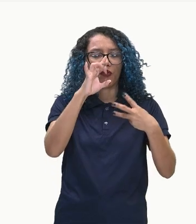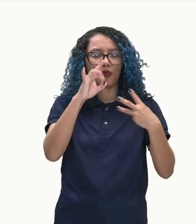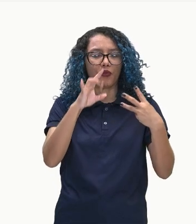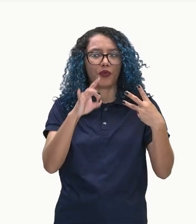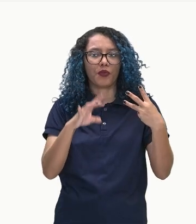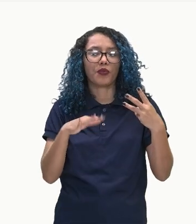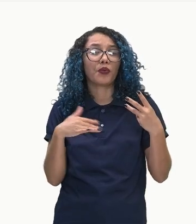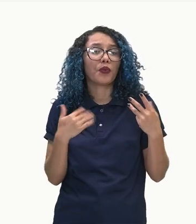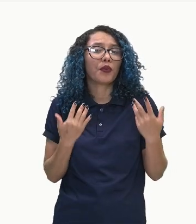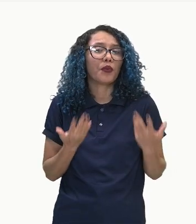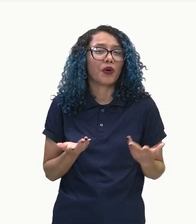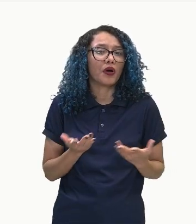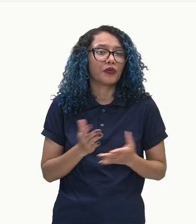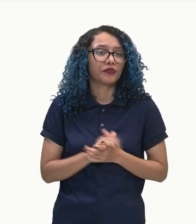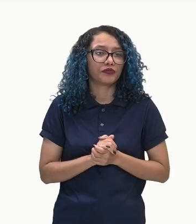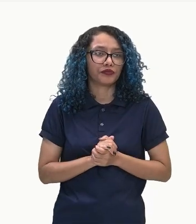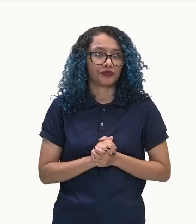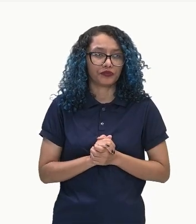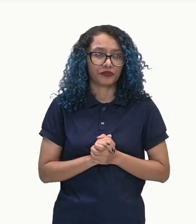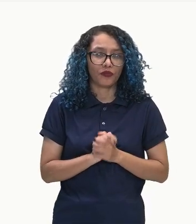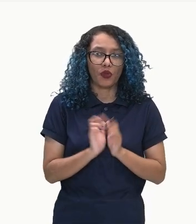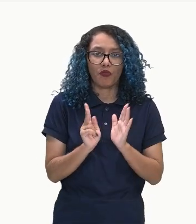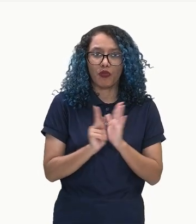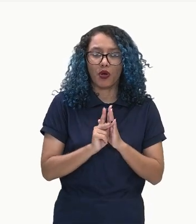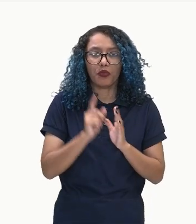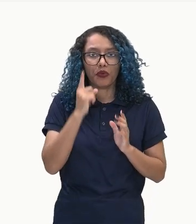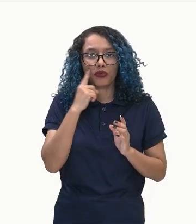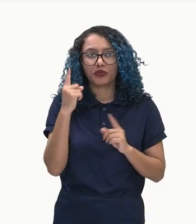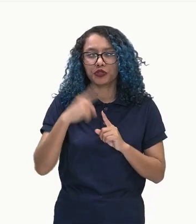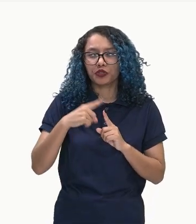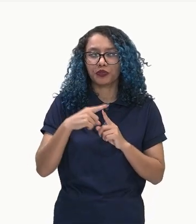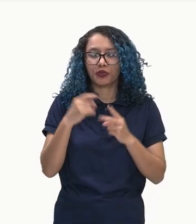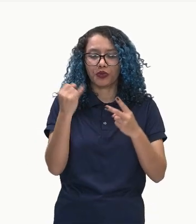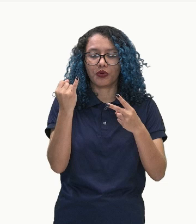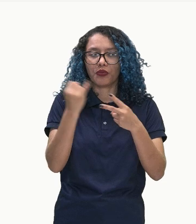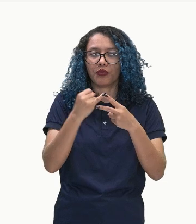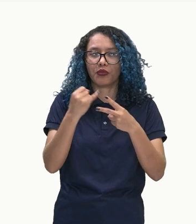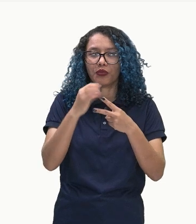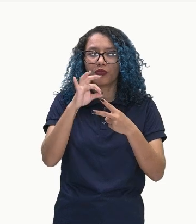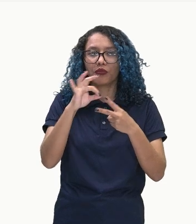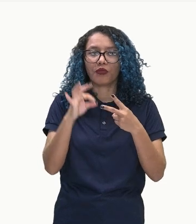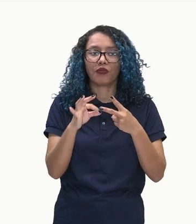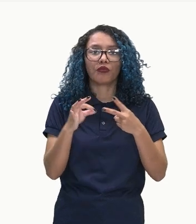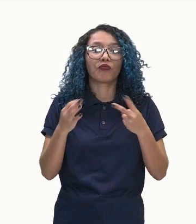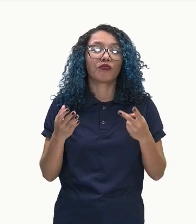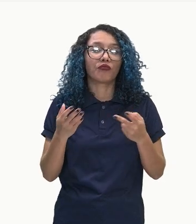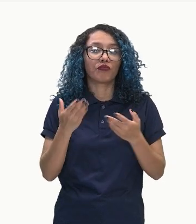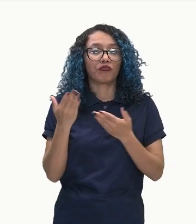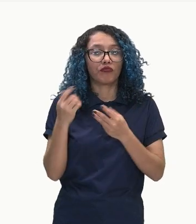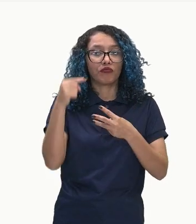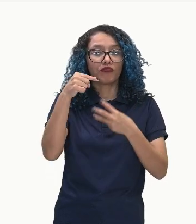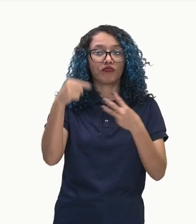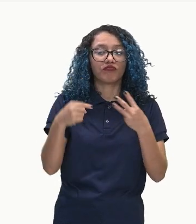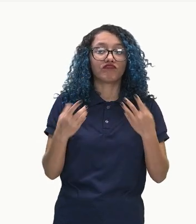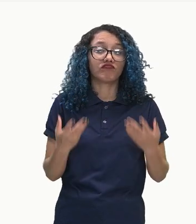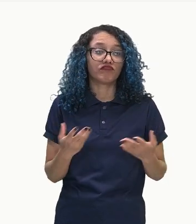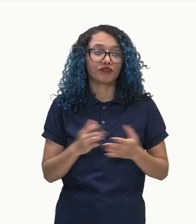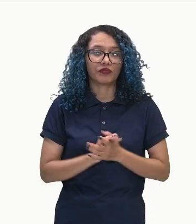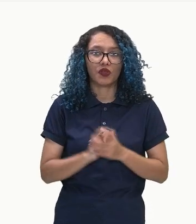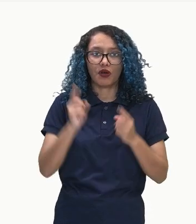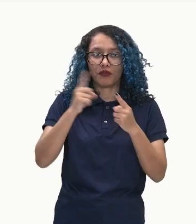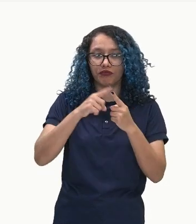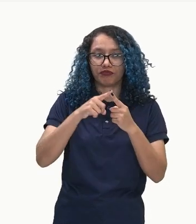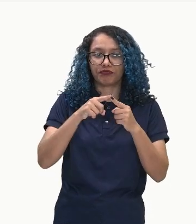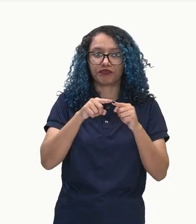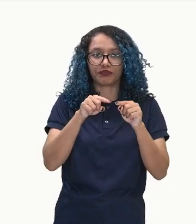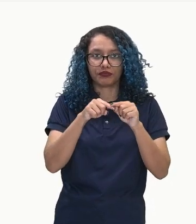matemática, né? Esses polígonos que nós temos aqui para falar dele. Quadrado, do retângulo e do losango. Ó, um quadrado,